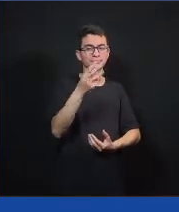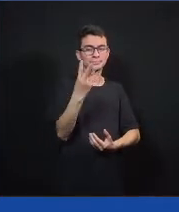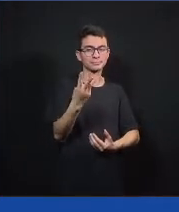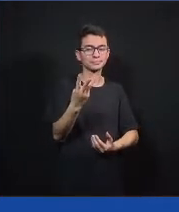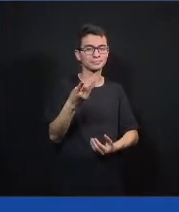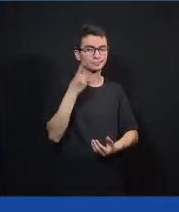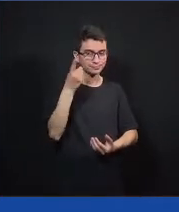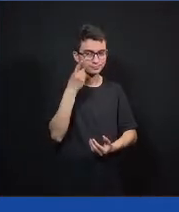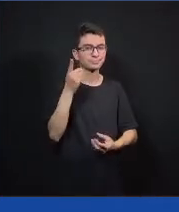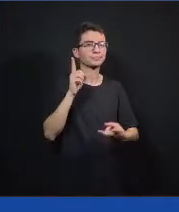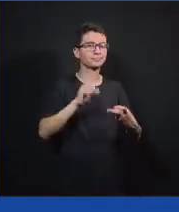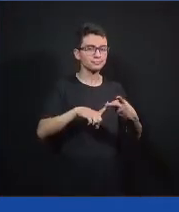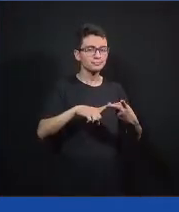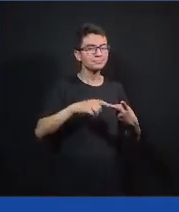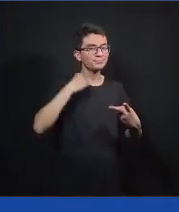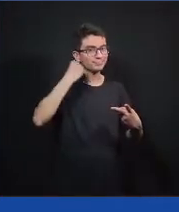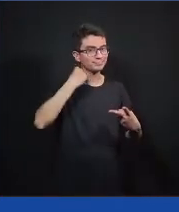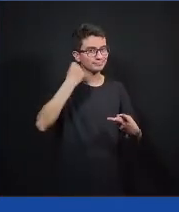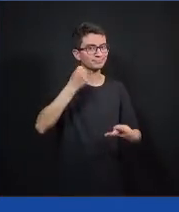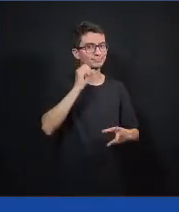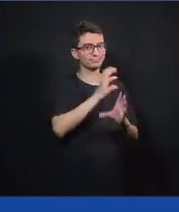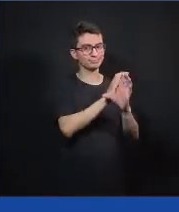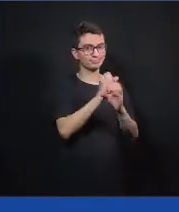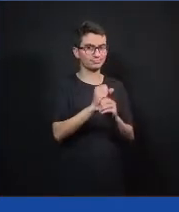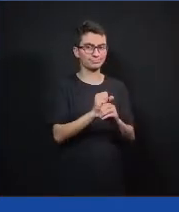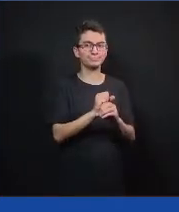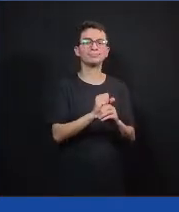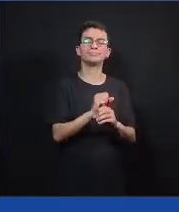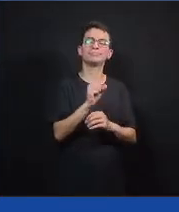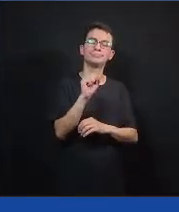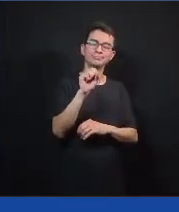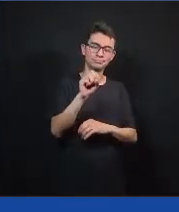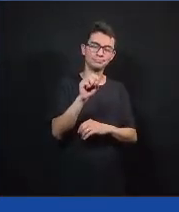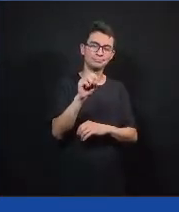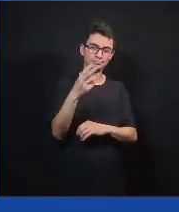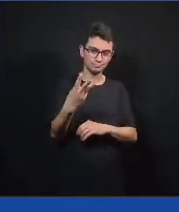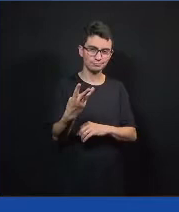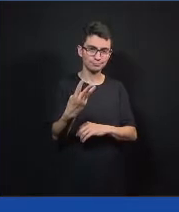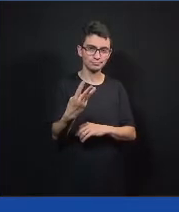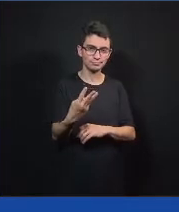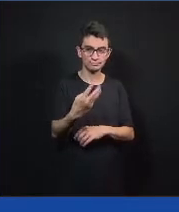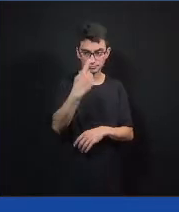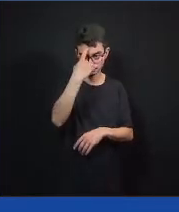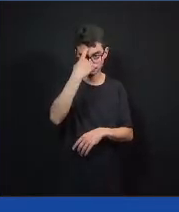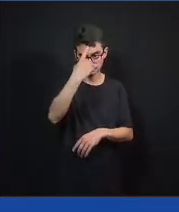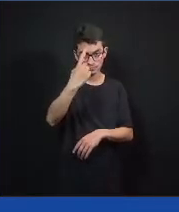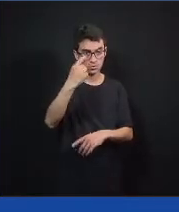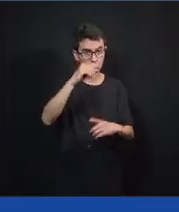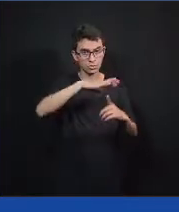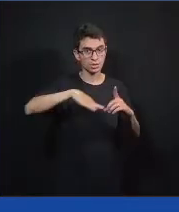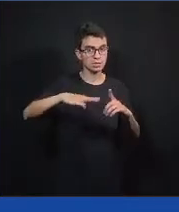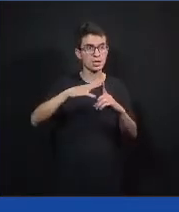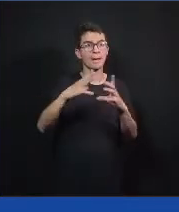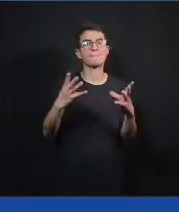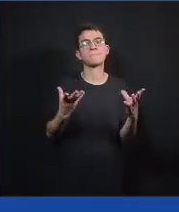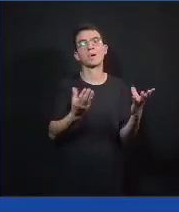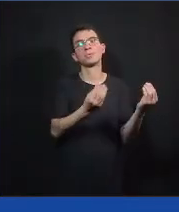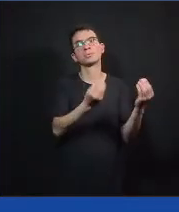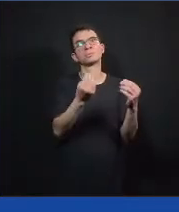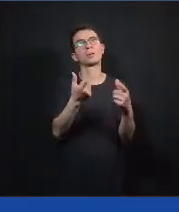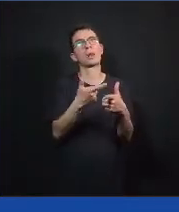senadores. Proporcionalmente à população, não temos uma quantidade grande de parlamentares. Temos uma população muito